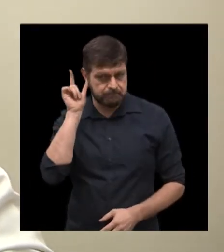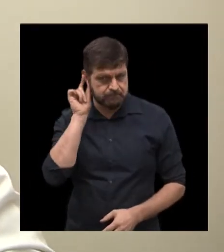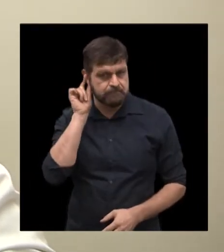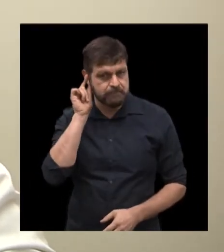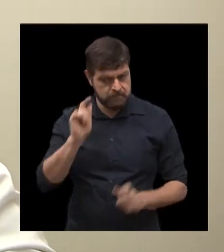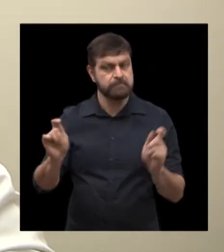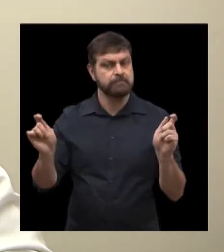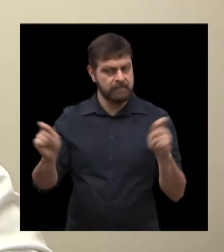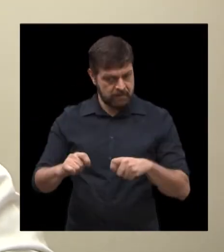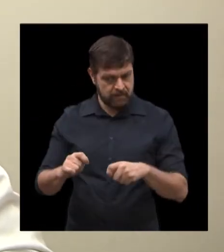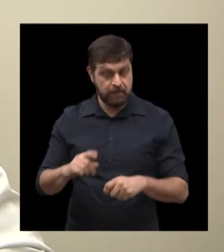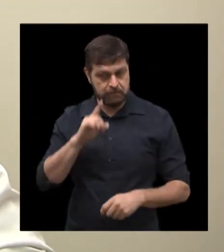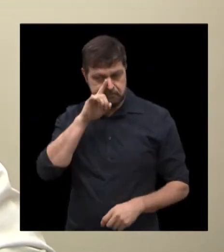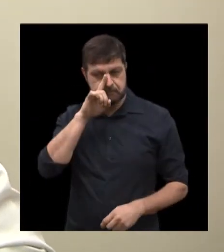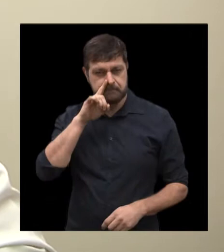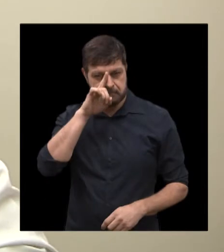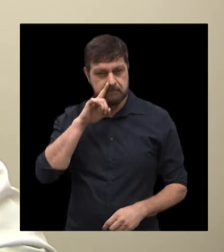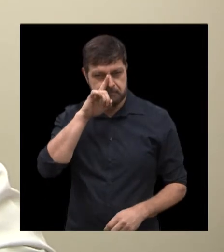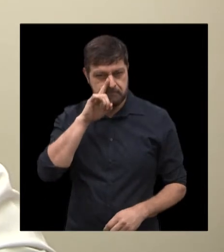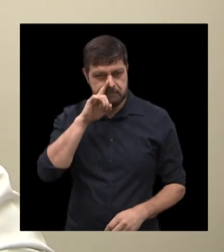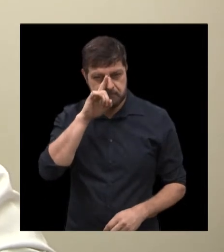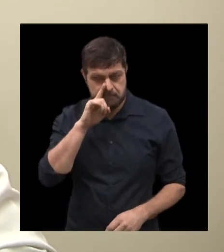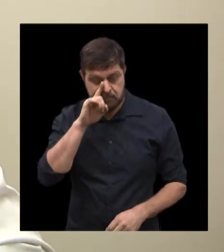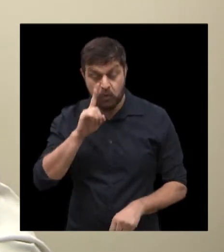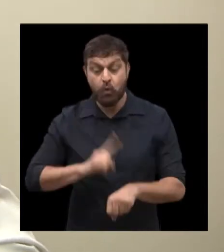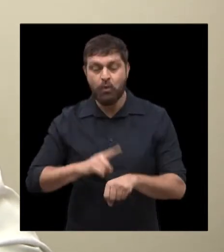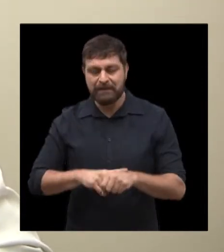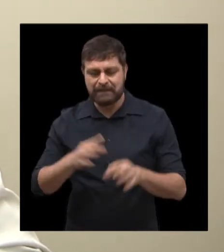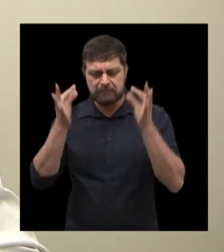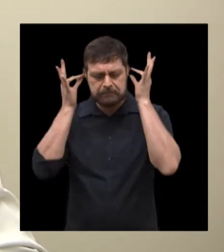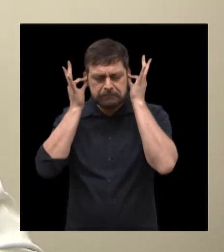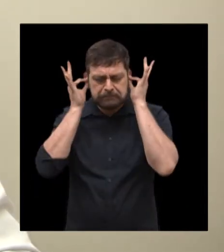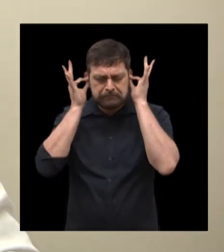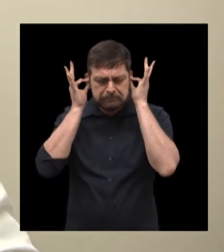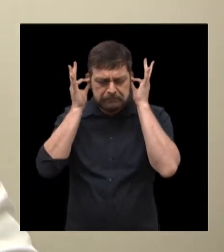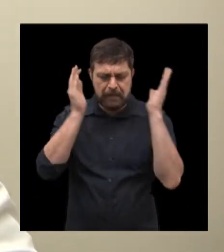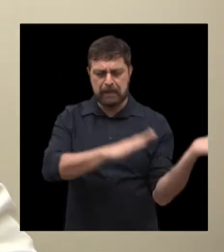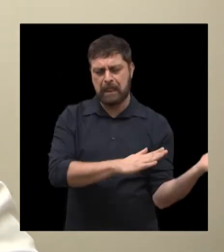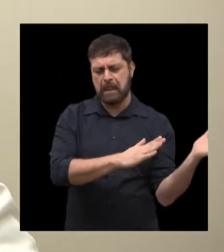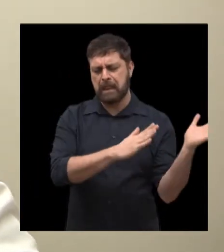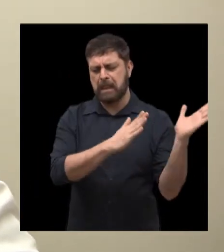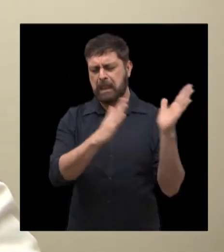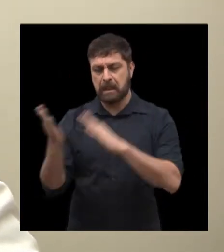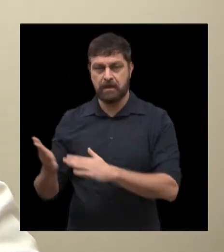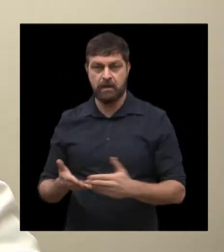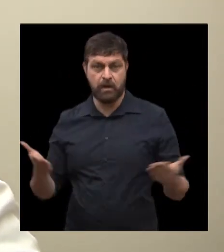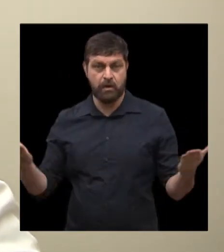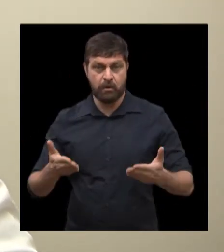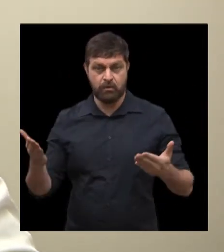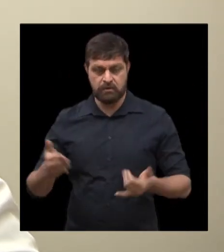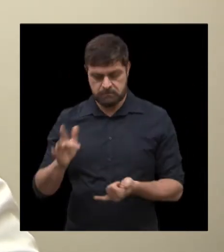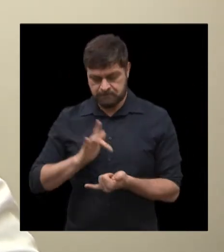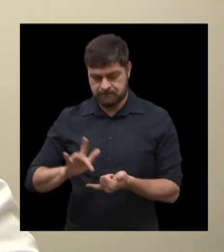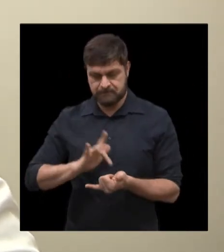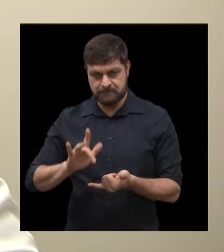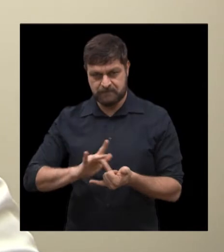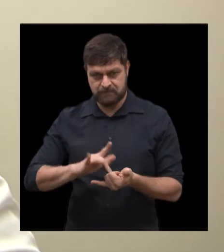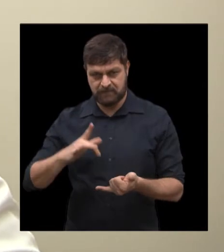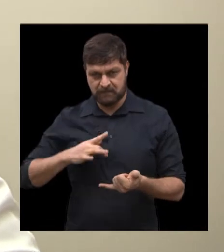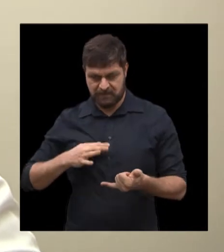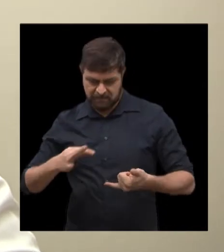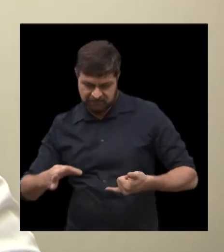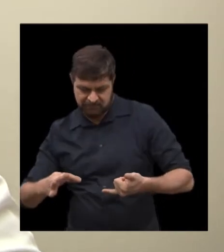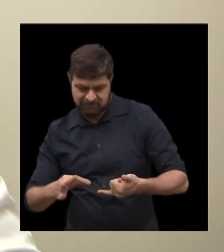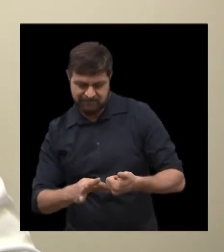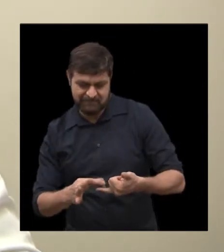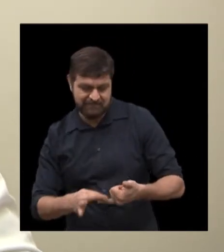O tanto de tempo que ela vai ficar com esse fone no ouvido, o volume. Hoje em dia, a maioria dos celulares ele já vem até com um